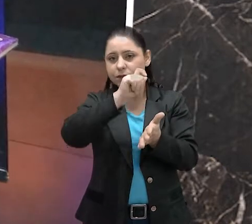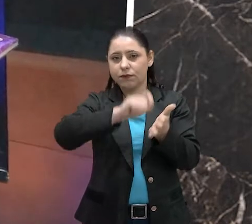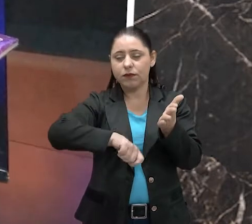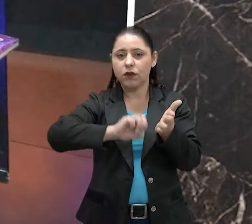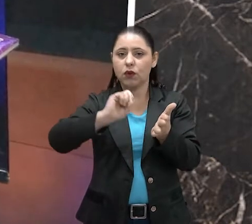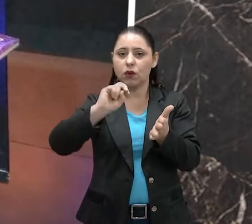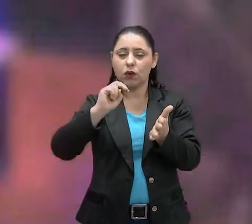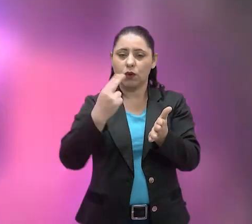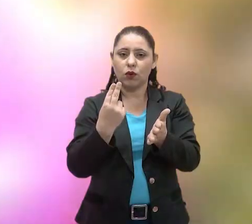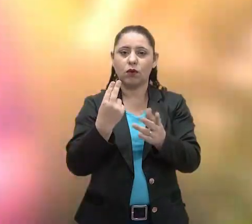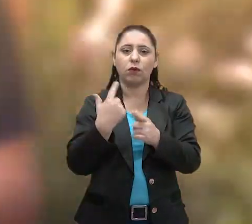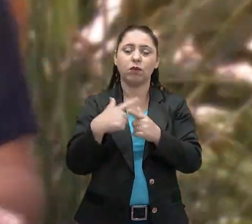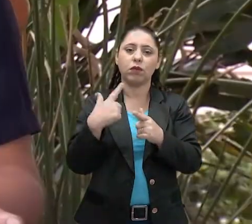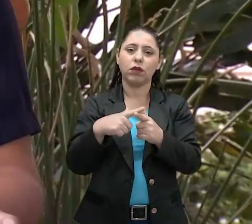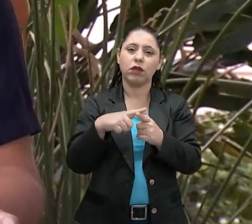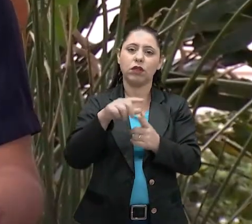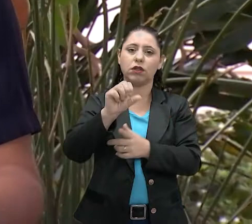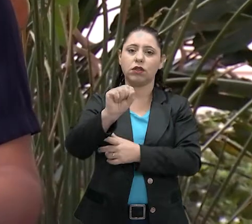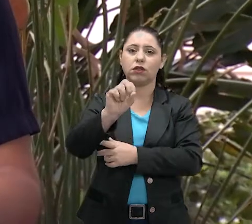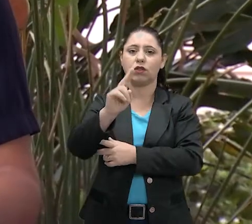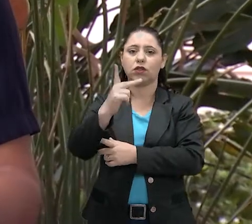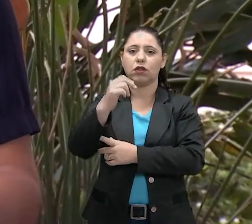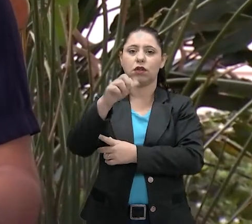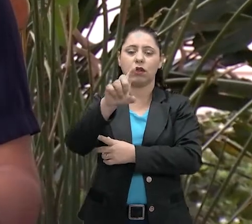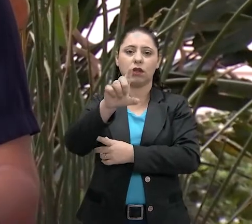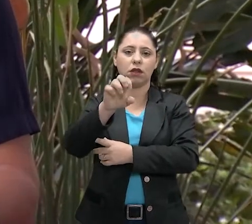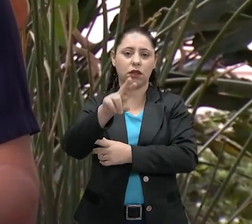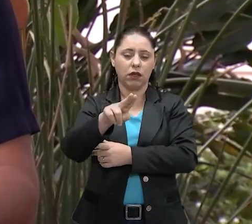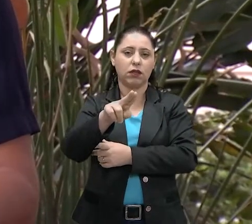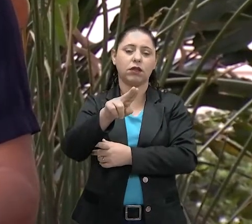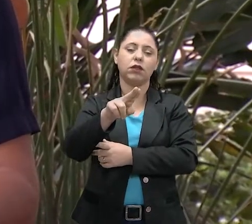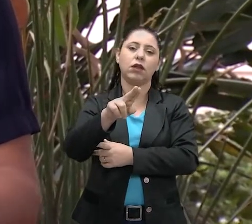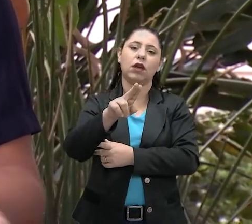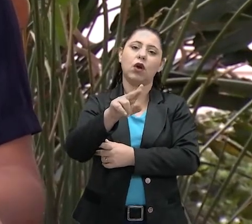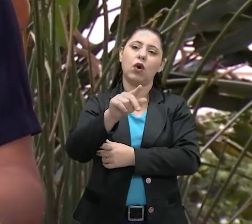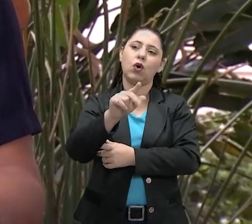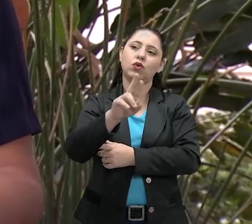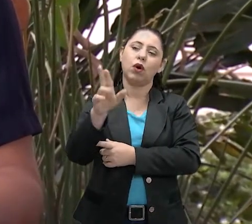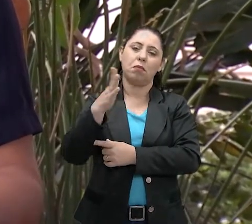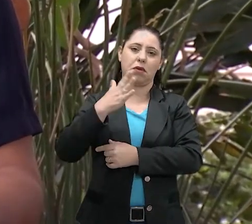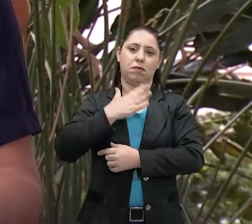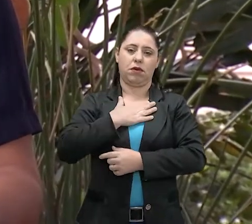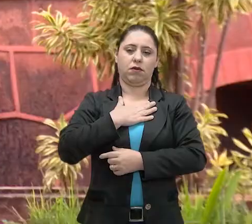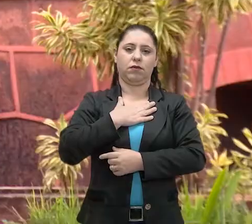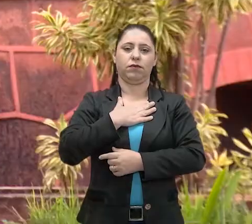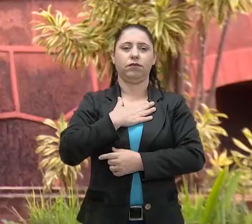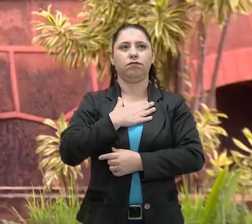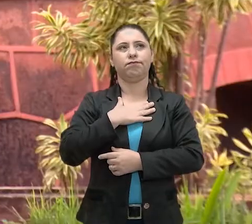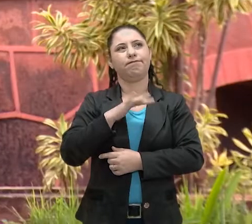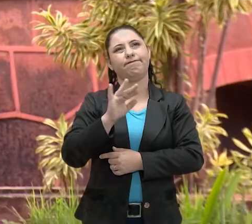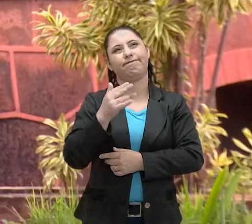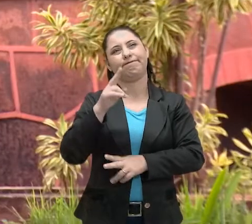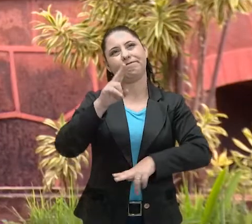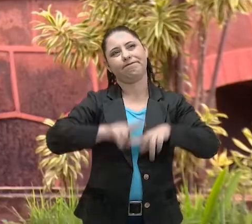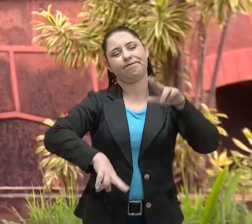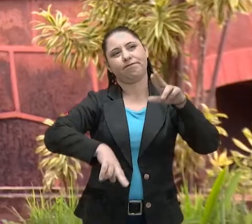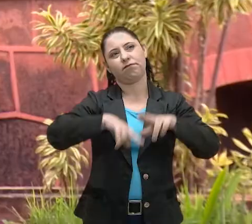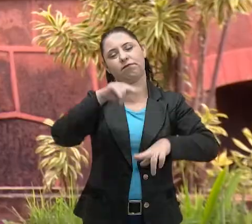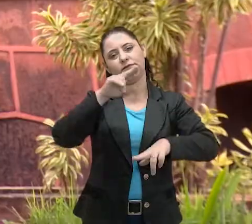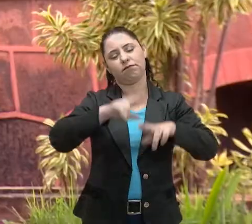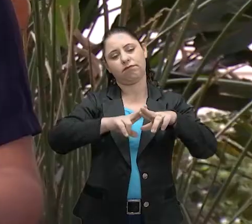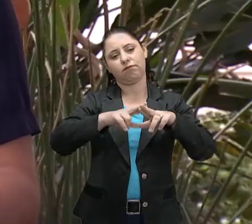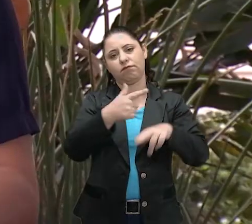assinei inclusive como Charlene Scelda, porque a princípio Charlene Scelda era para ser um heterônimo meu. Em junho